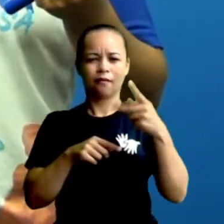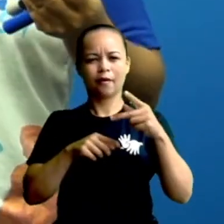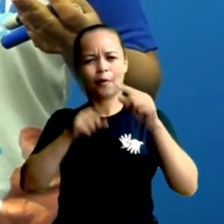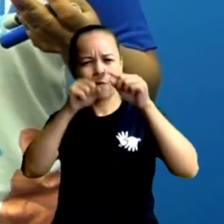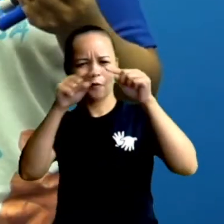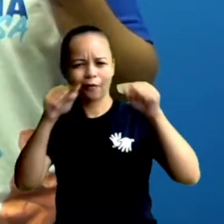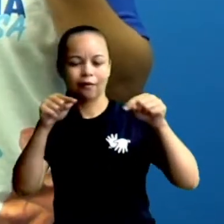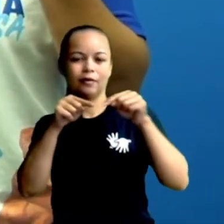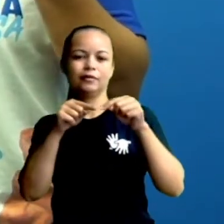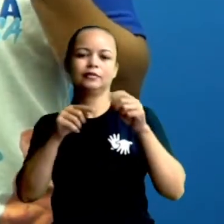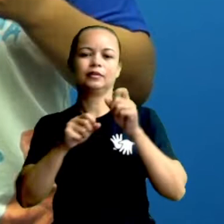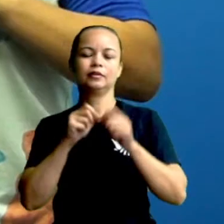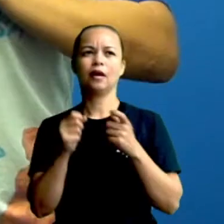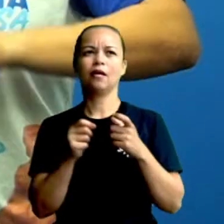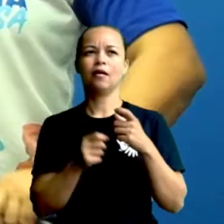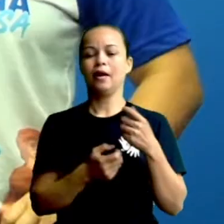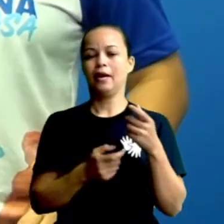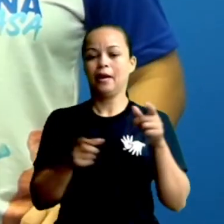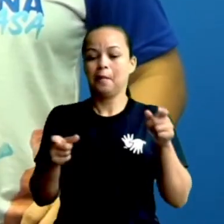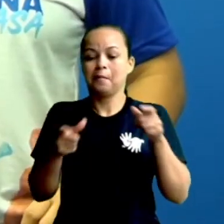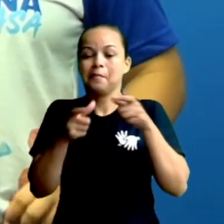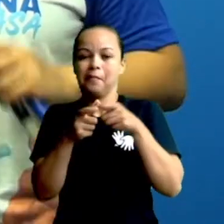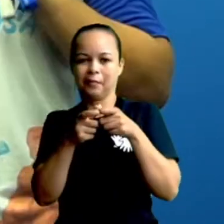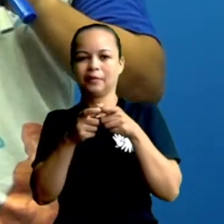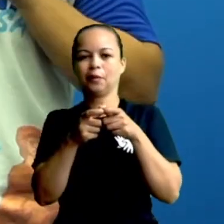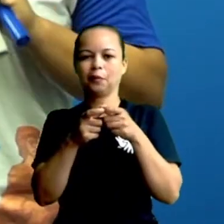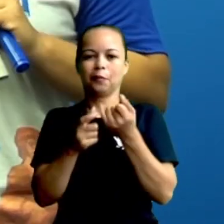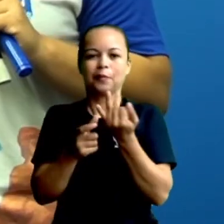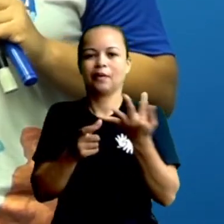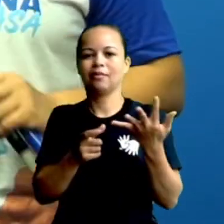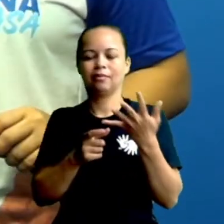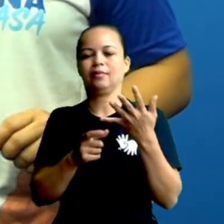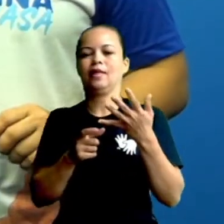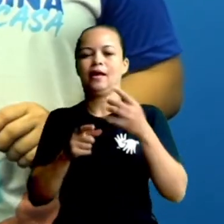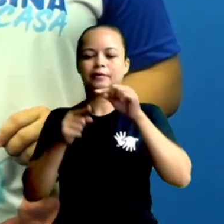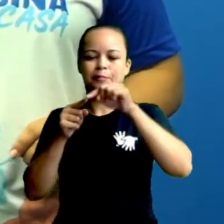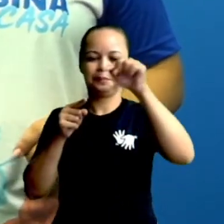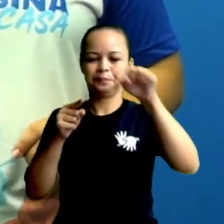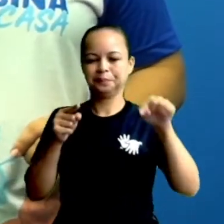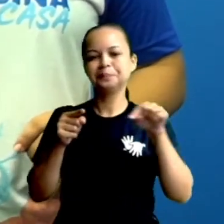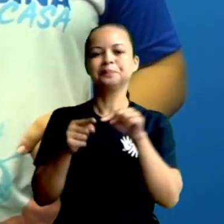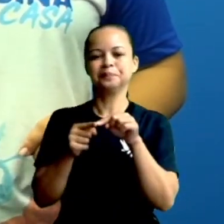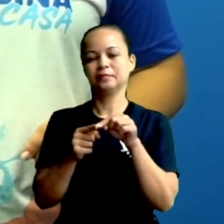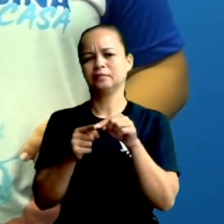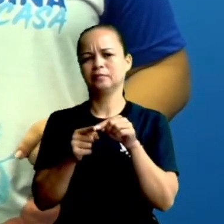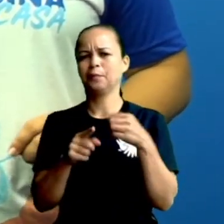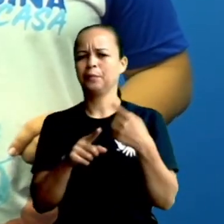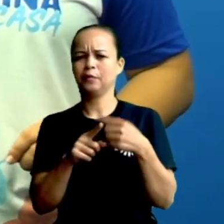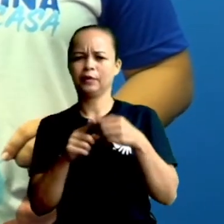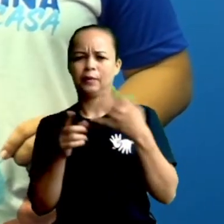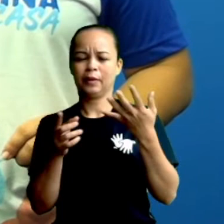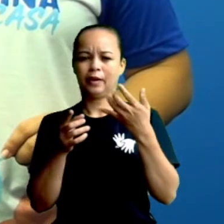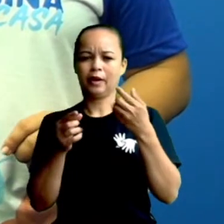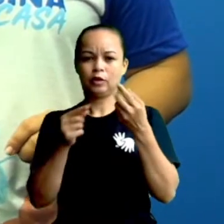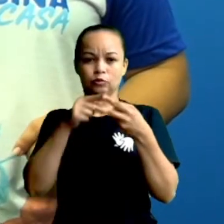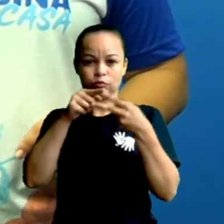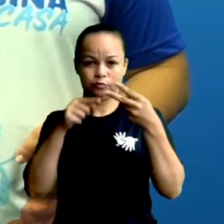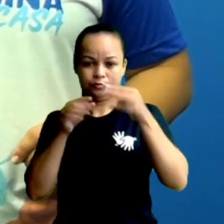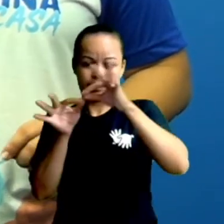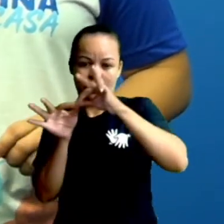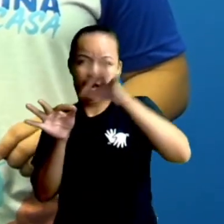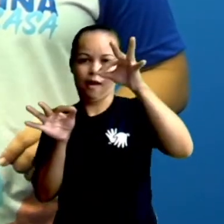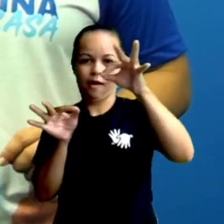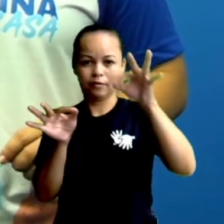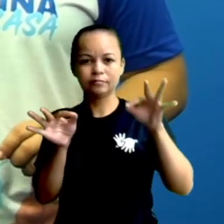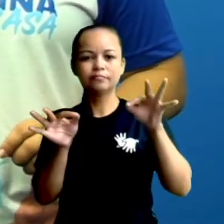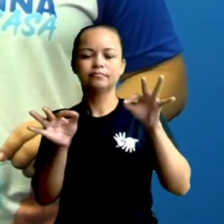o polígono com a menor quantidade de lados. Sabe por quê? Porque se eu pegar dois segmentos de reta, tá,